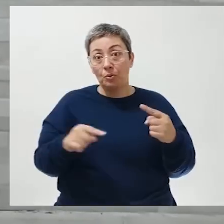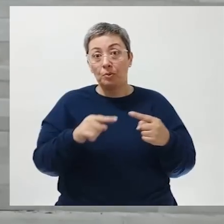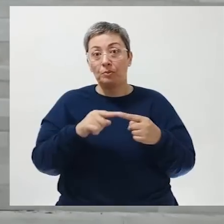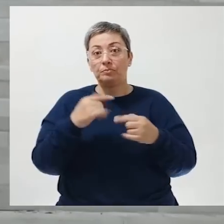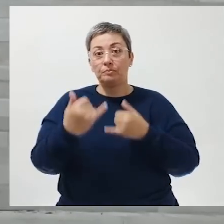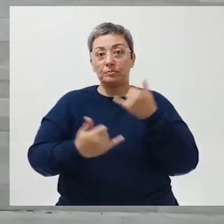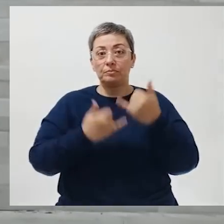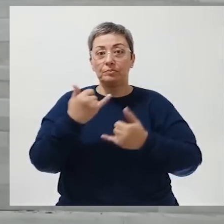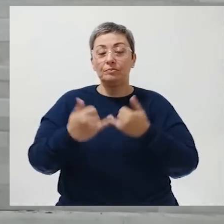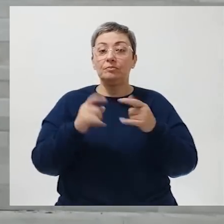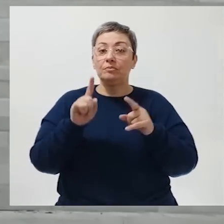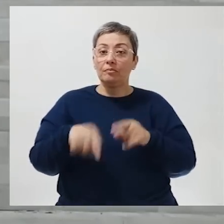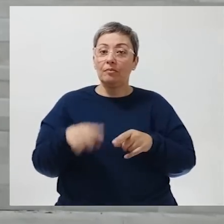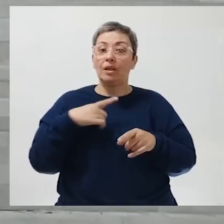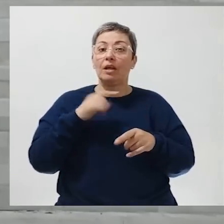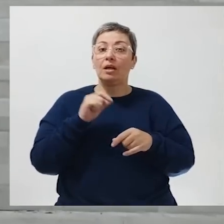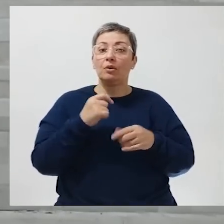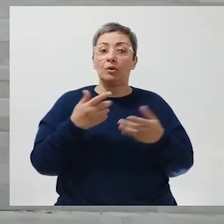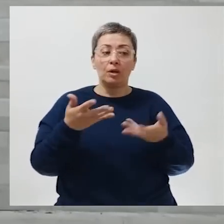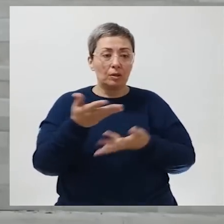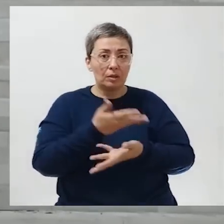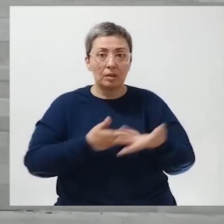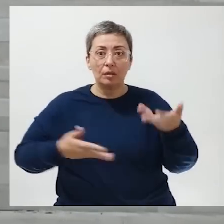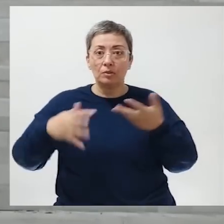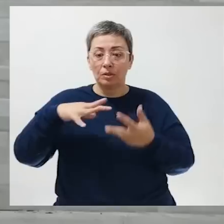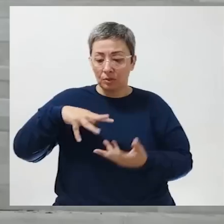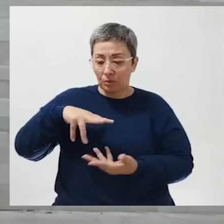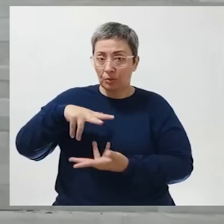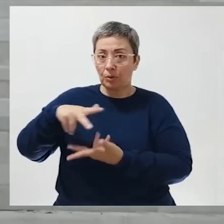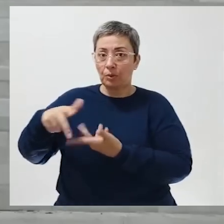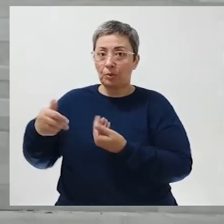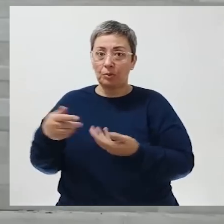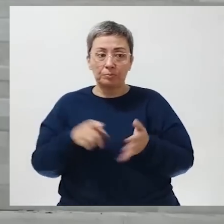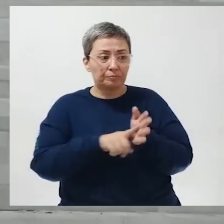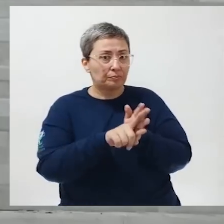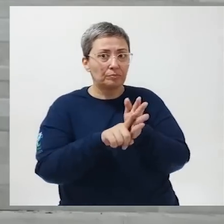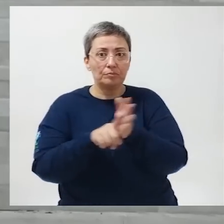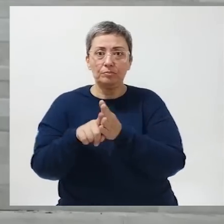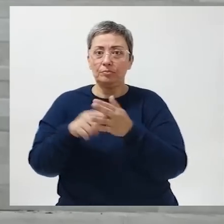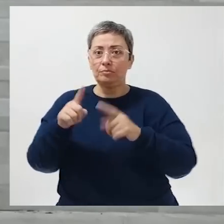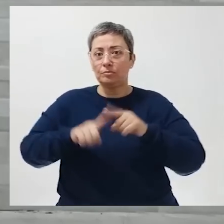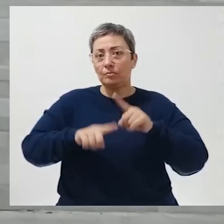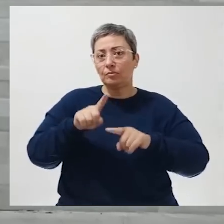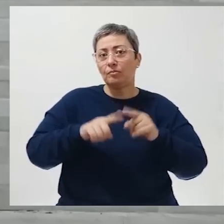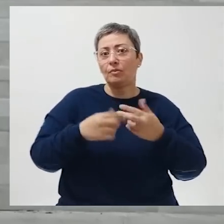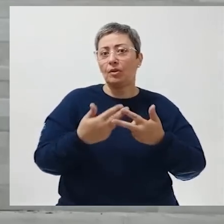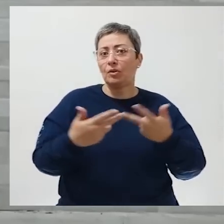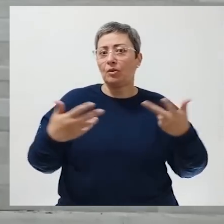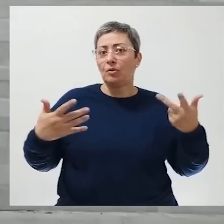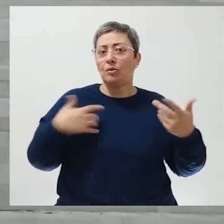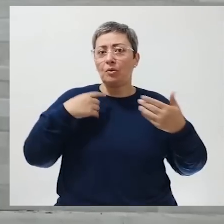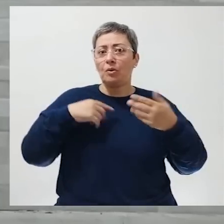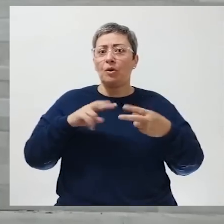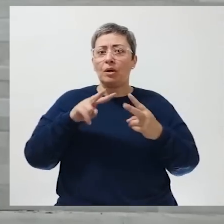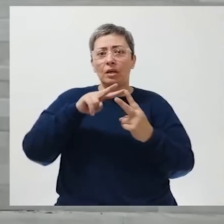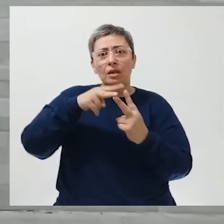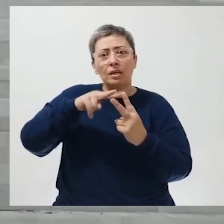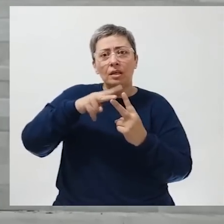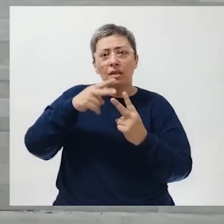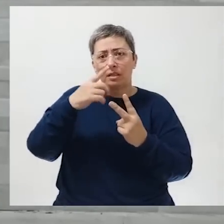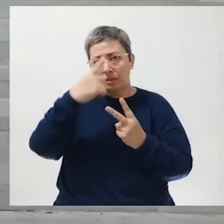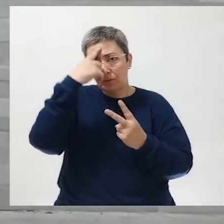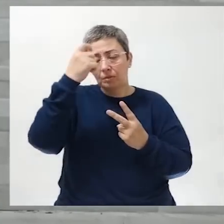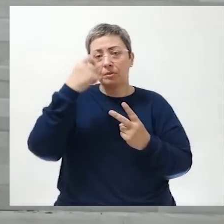das brincadeiras é a exploração do mundo, a exploração das coisas, a criação de hipóteses sobre o mundo.